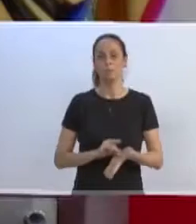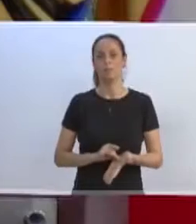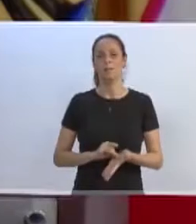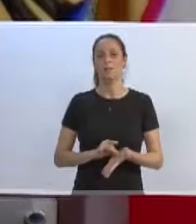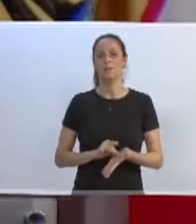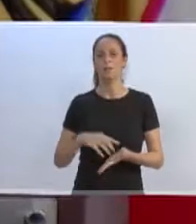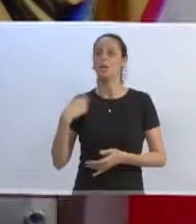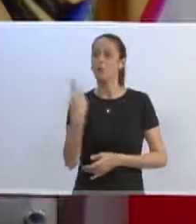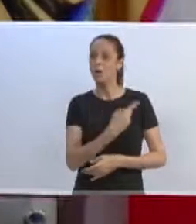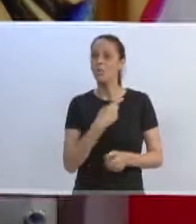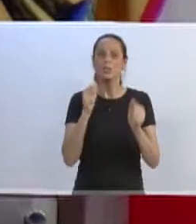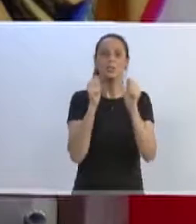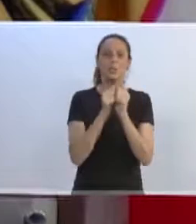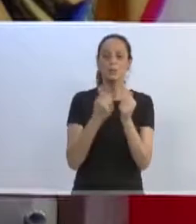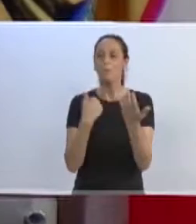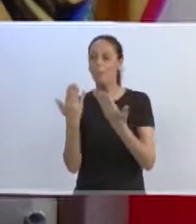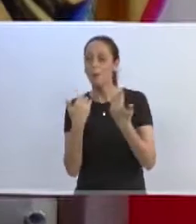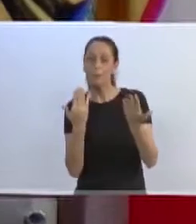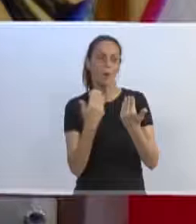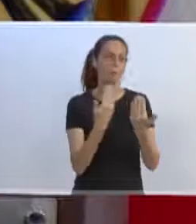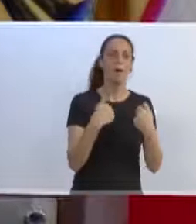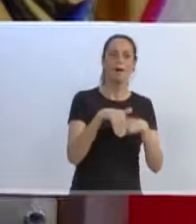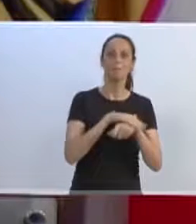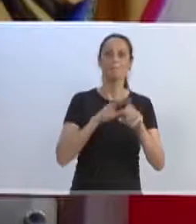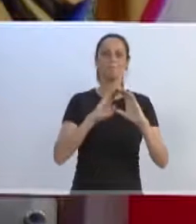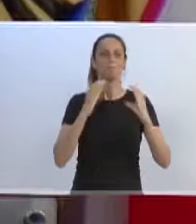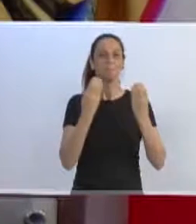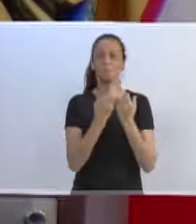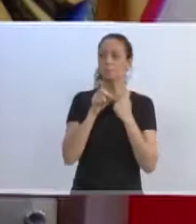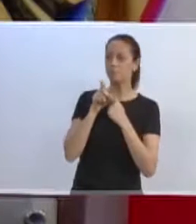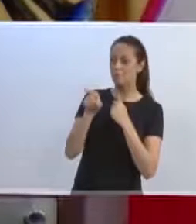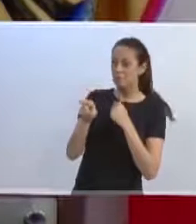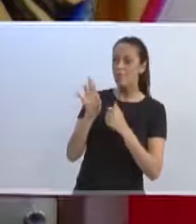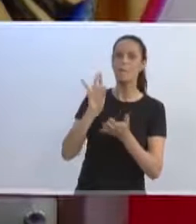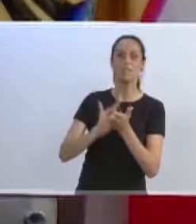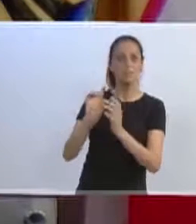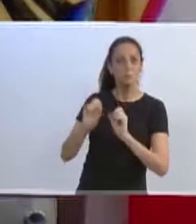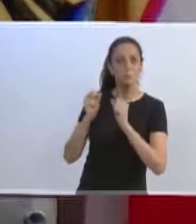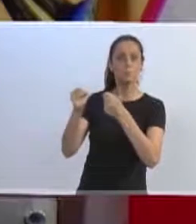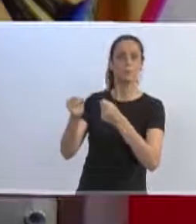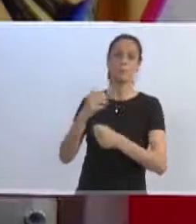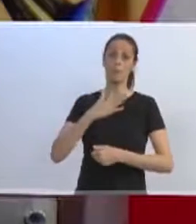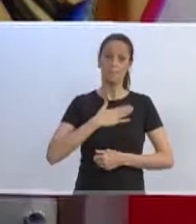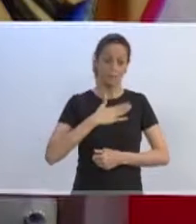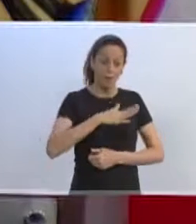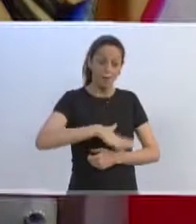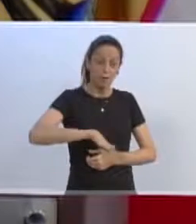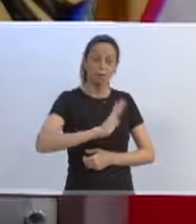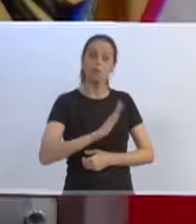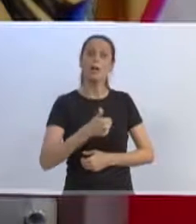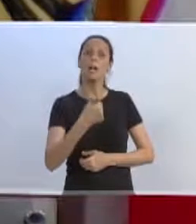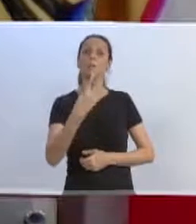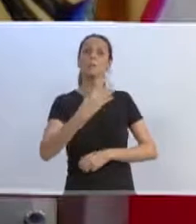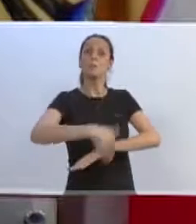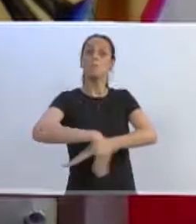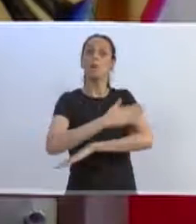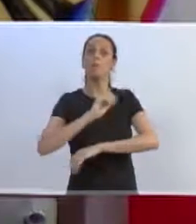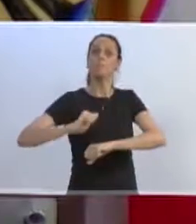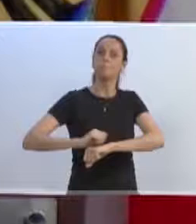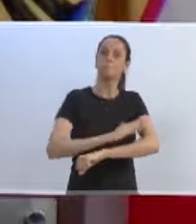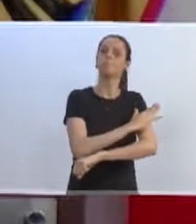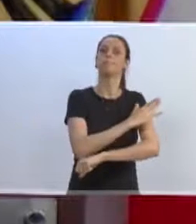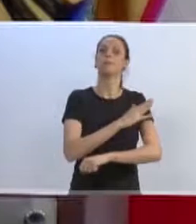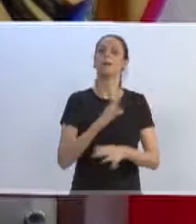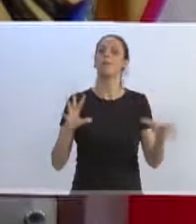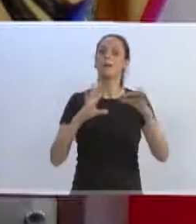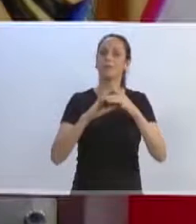nós. O parlamentar Aldemar Becker usou seu momento da tribuna para convidar a todos para a pastelada da Associação